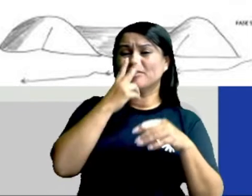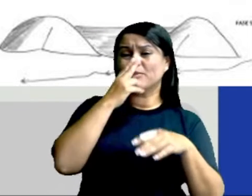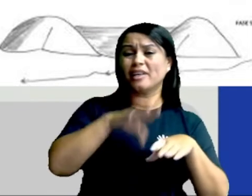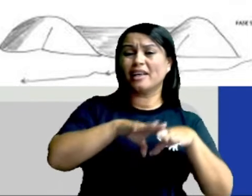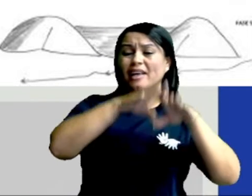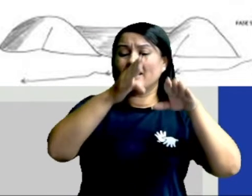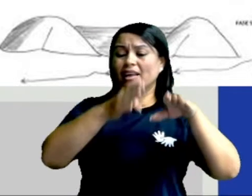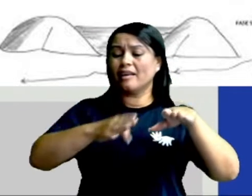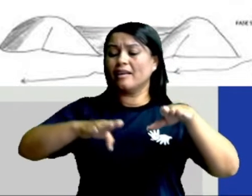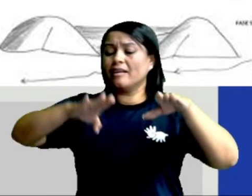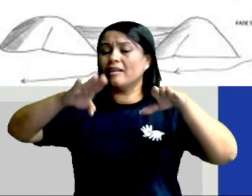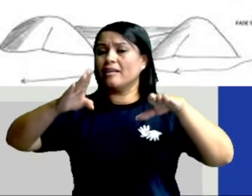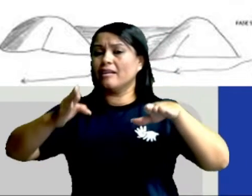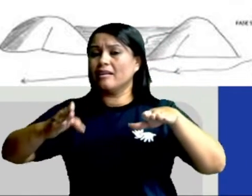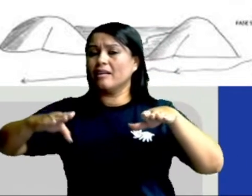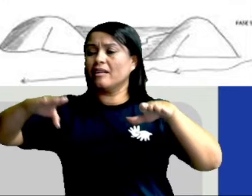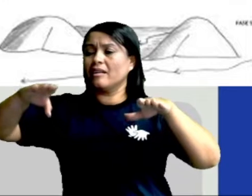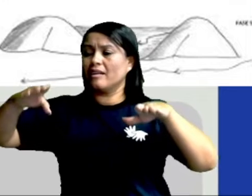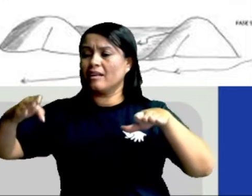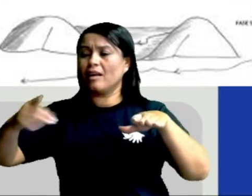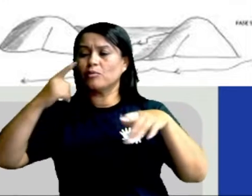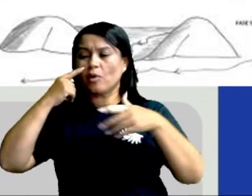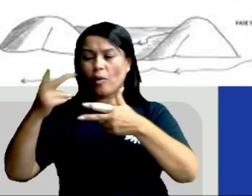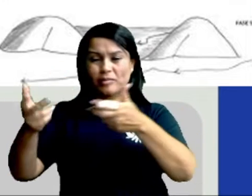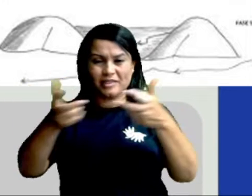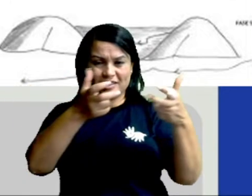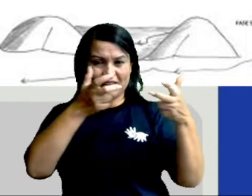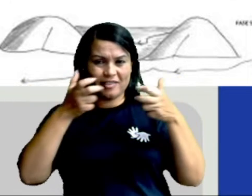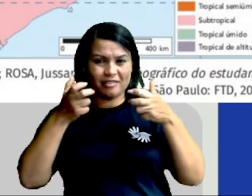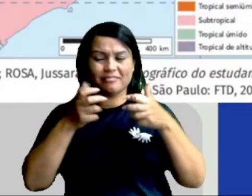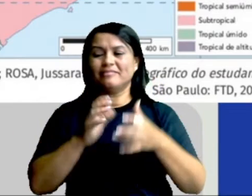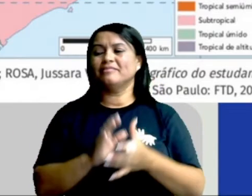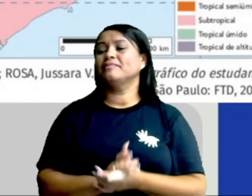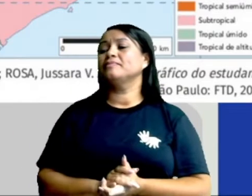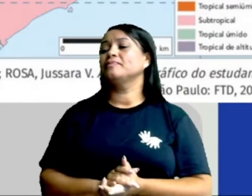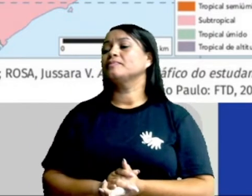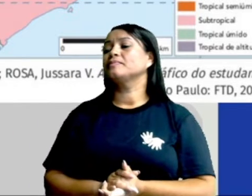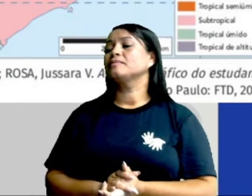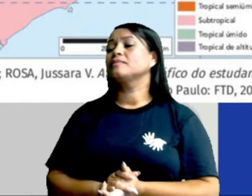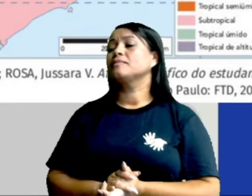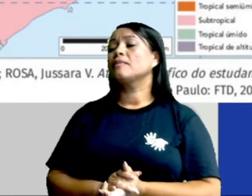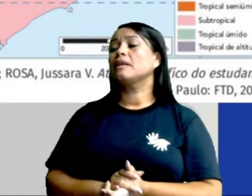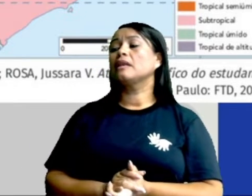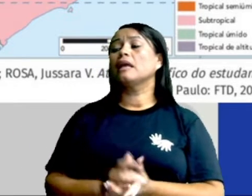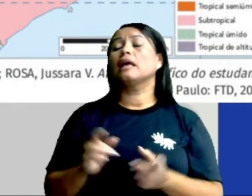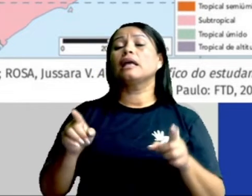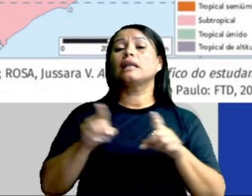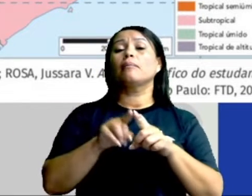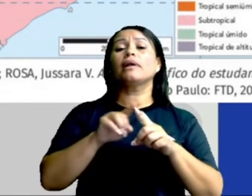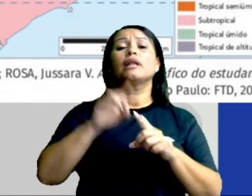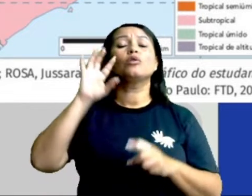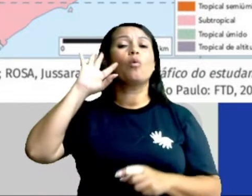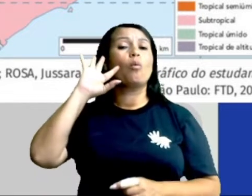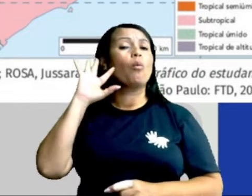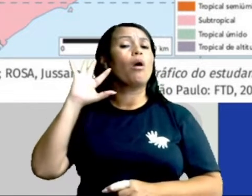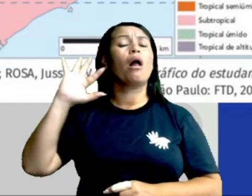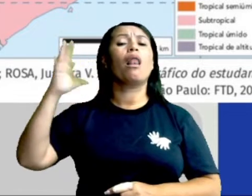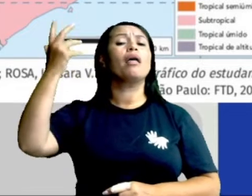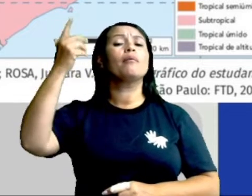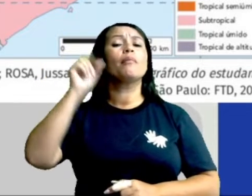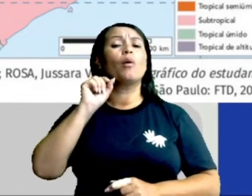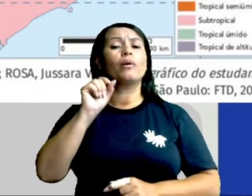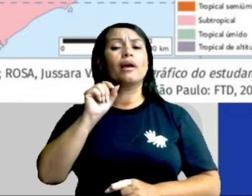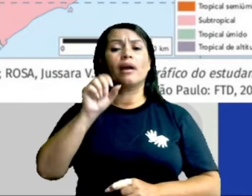mar com colinas, né, para todo lado que a gente olha. Bem, em relação ao clima, a região